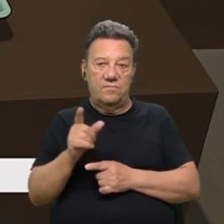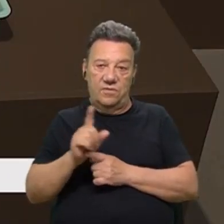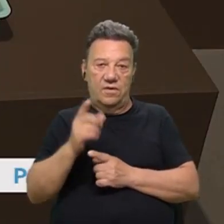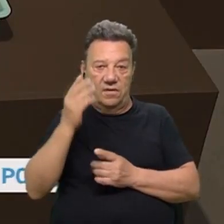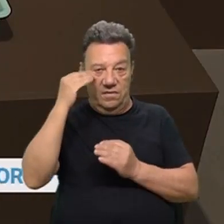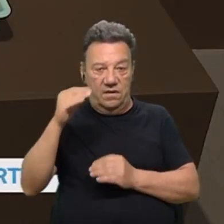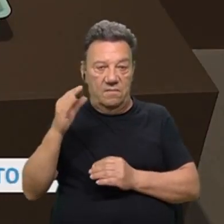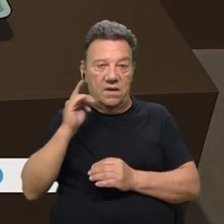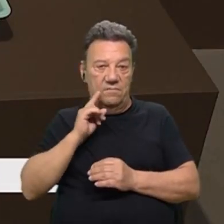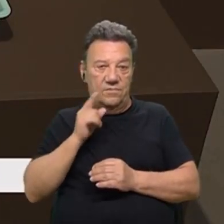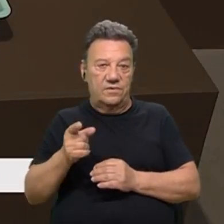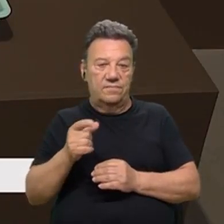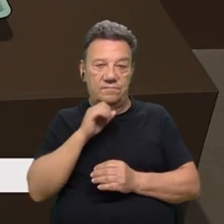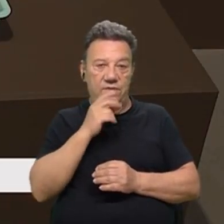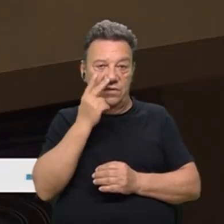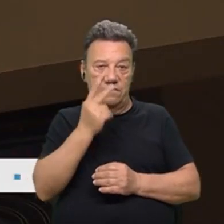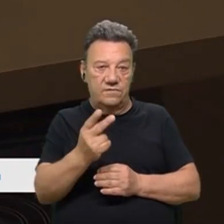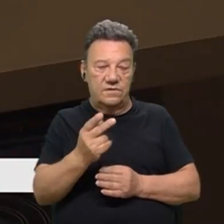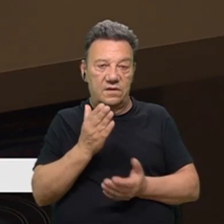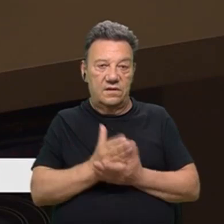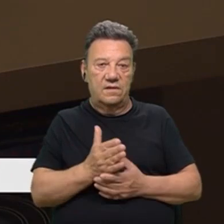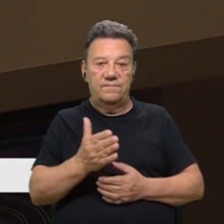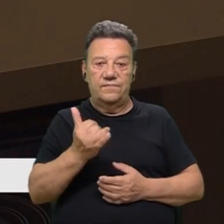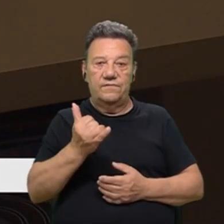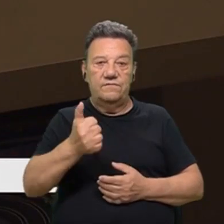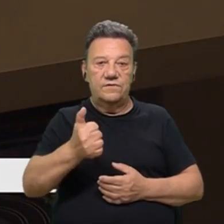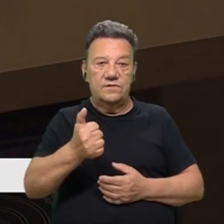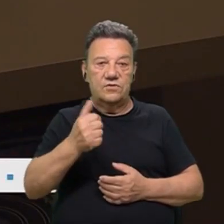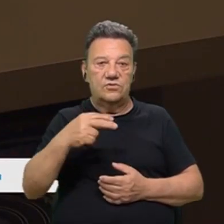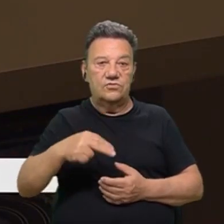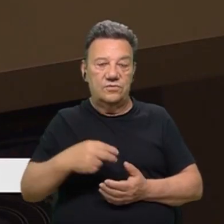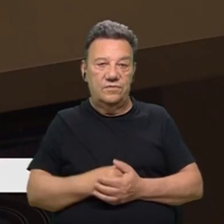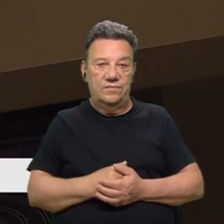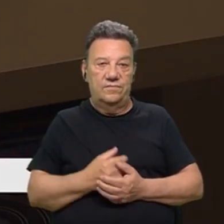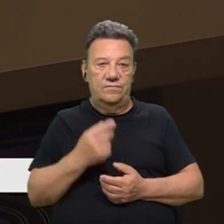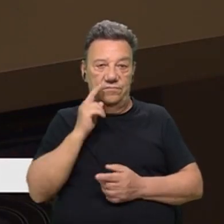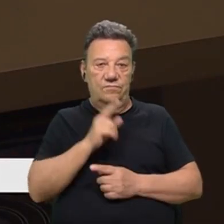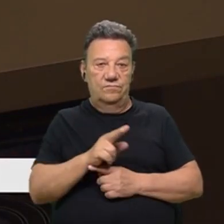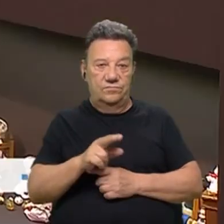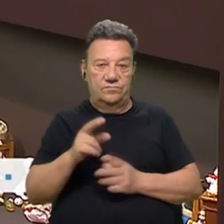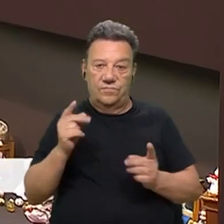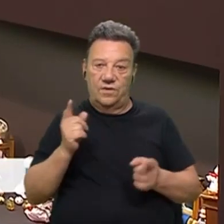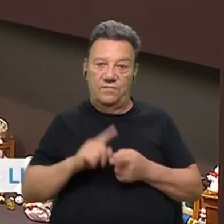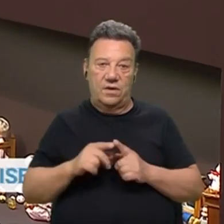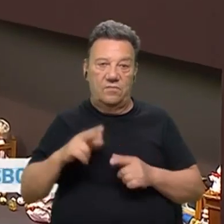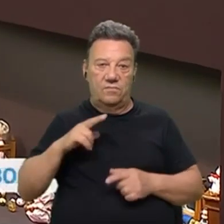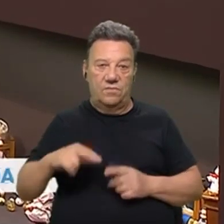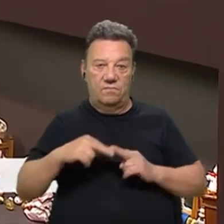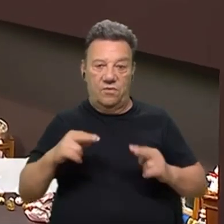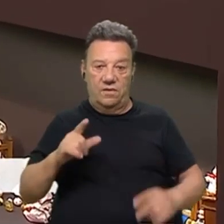e cada vez mais importantes pode ser visitada até 25 de junho ou um museu do brinquedo português